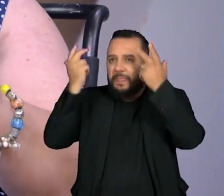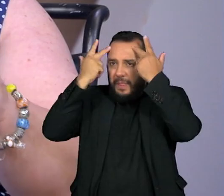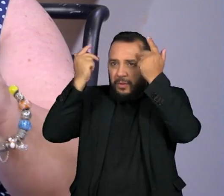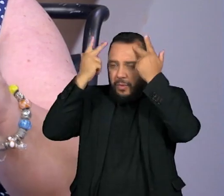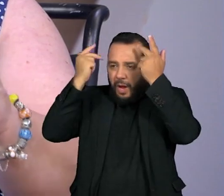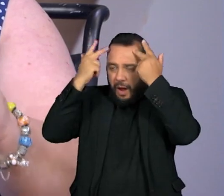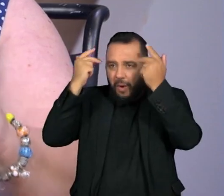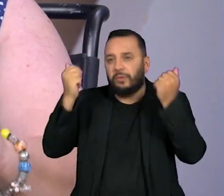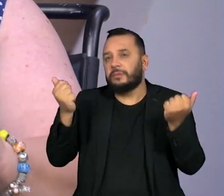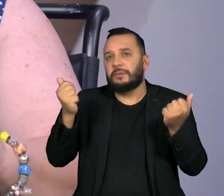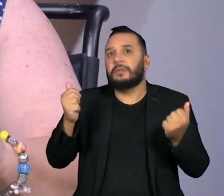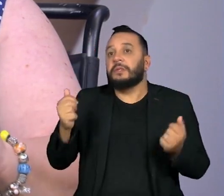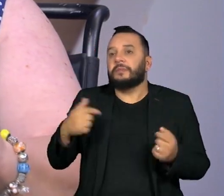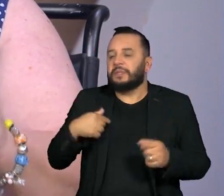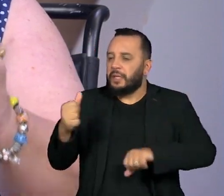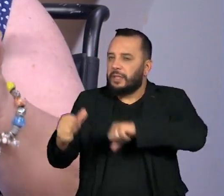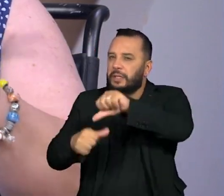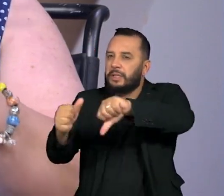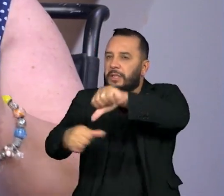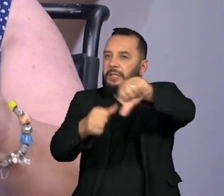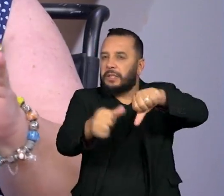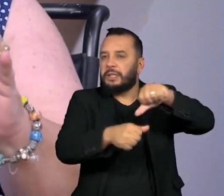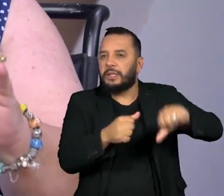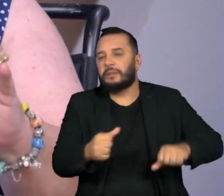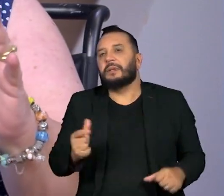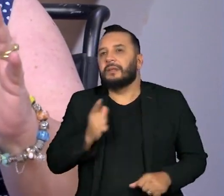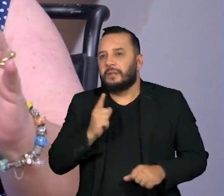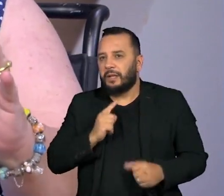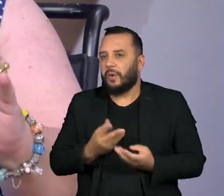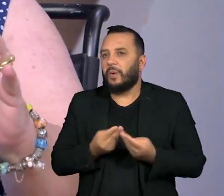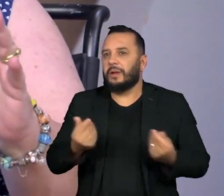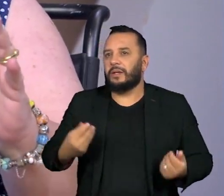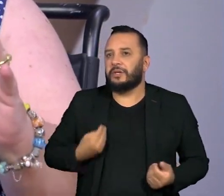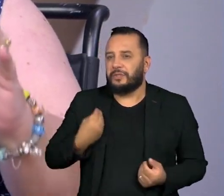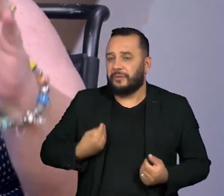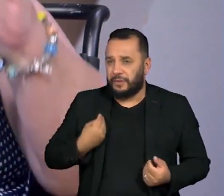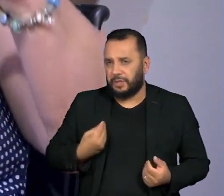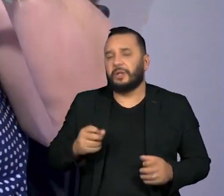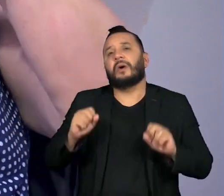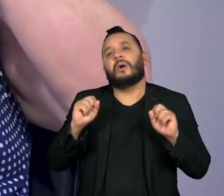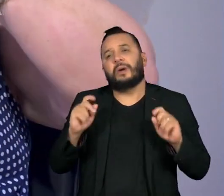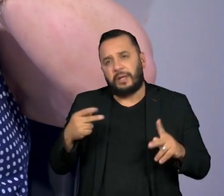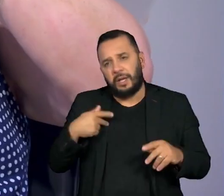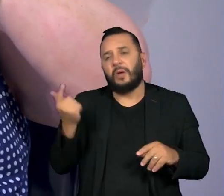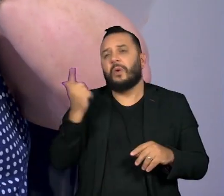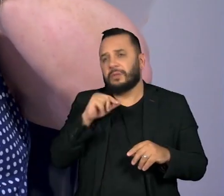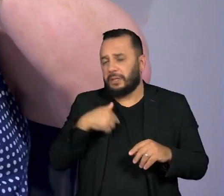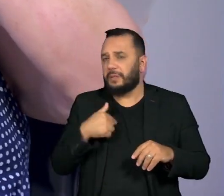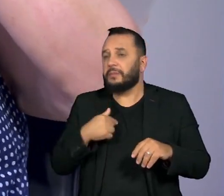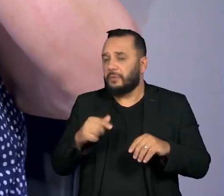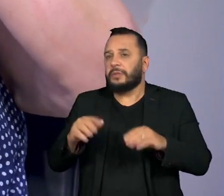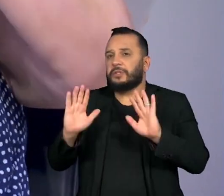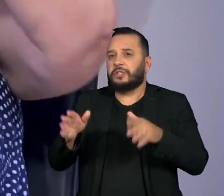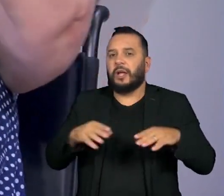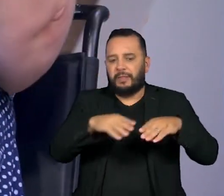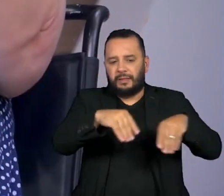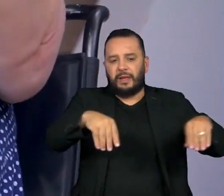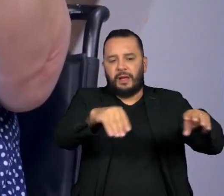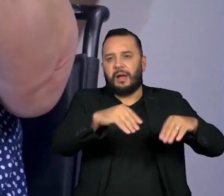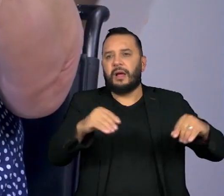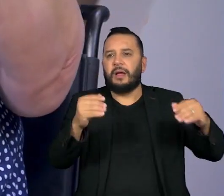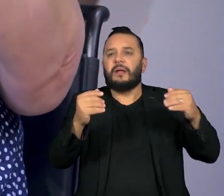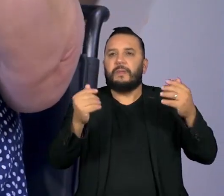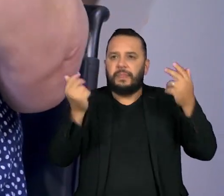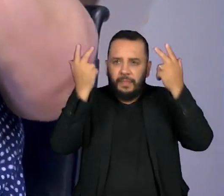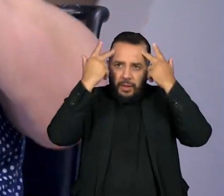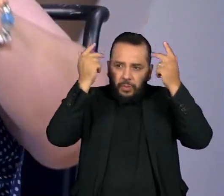para ir tendo melhor qualidade de vida. E fomos tendo, paulatinamente, transformava a terra natural,